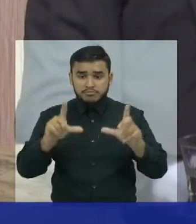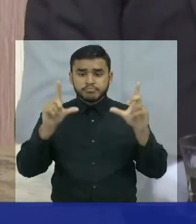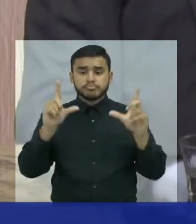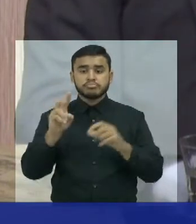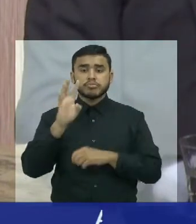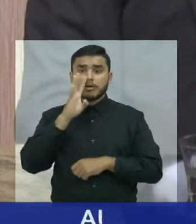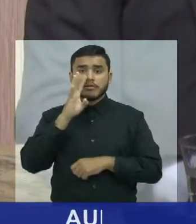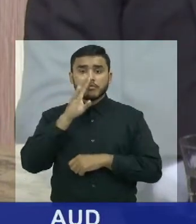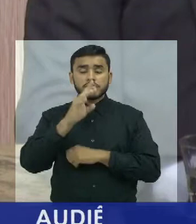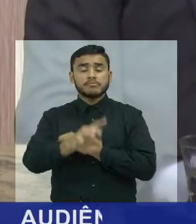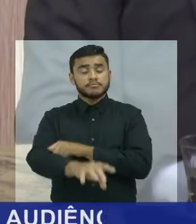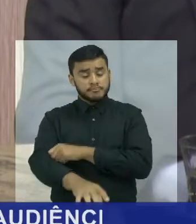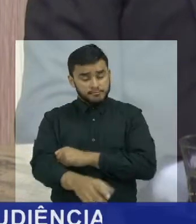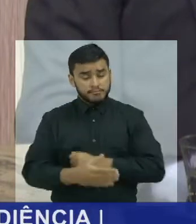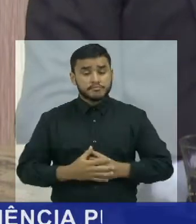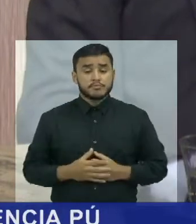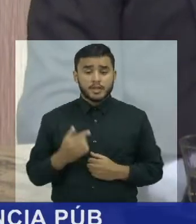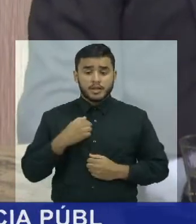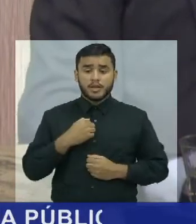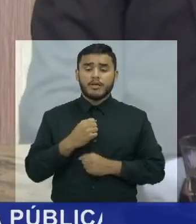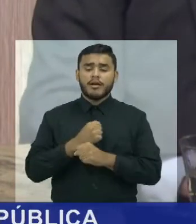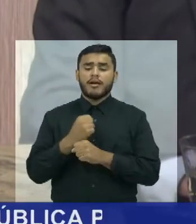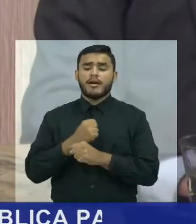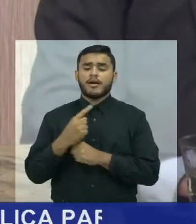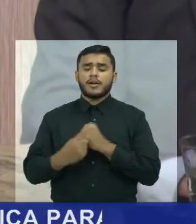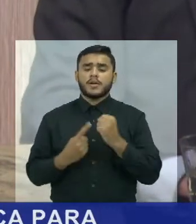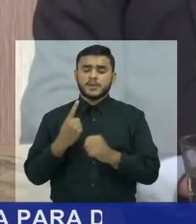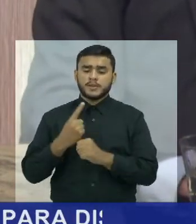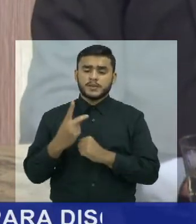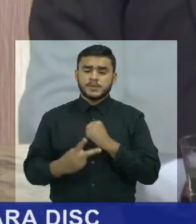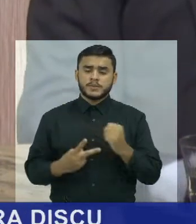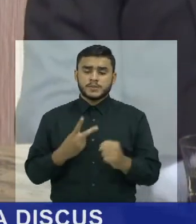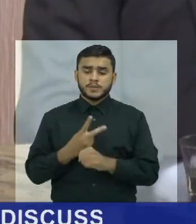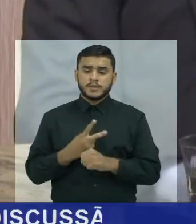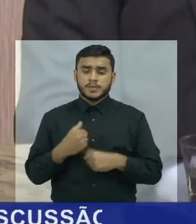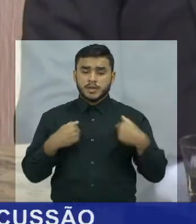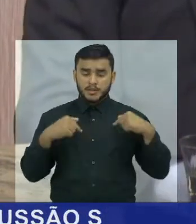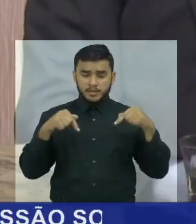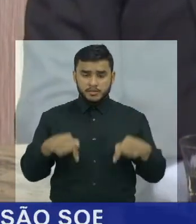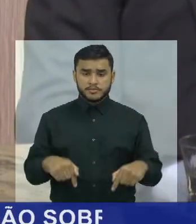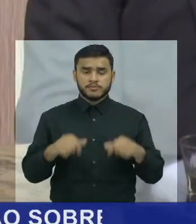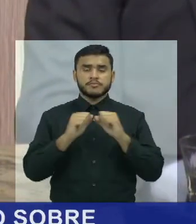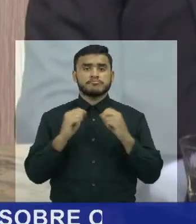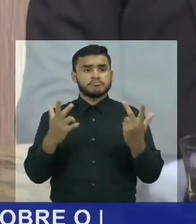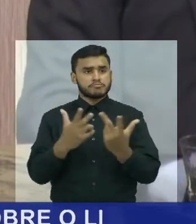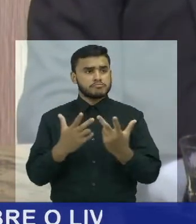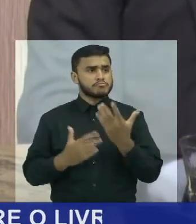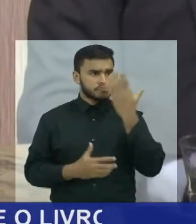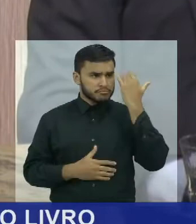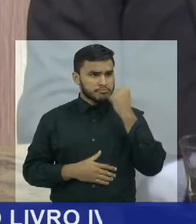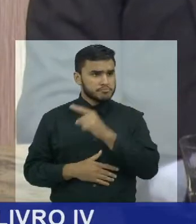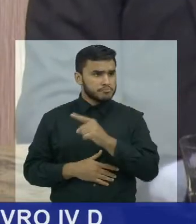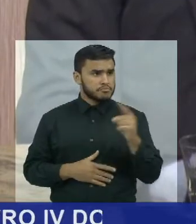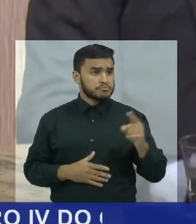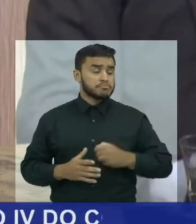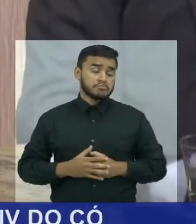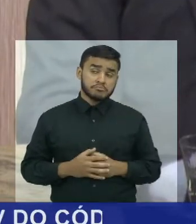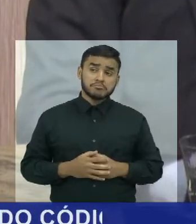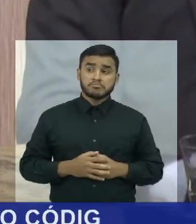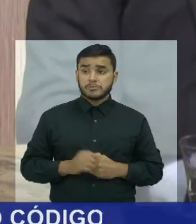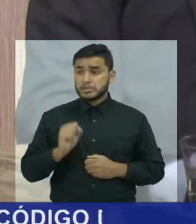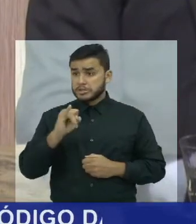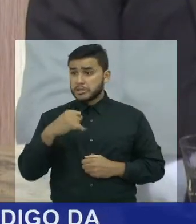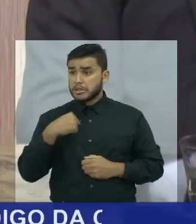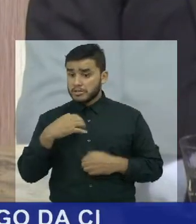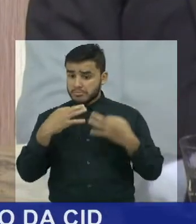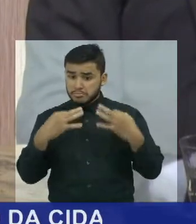estou há 2 anos na Câmara Municipal e, se eu estiver errado, peço a algum dos colegas que estejam aqui presente para me corrigir,